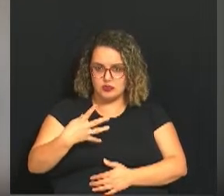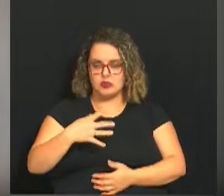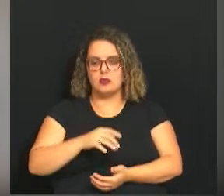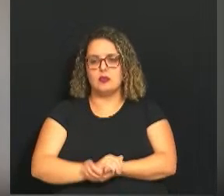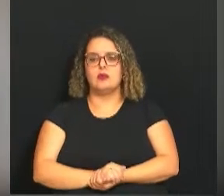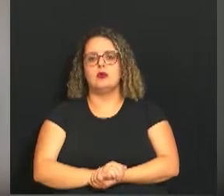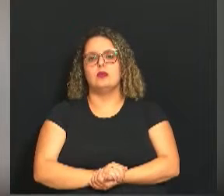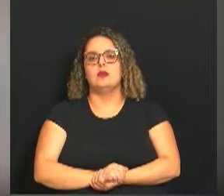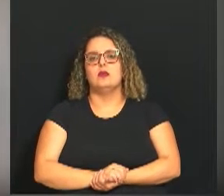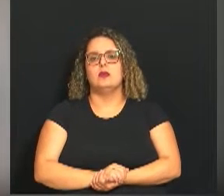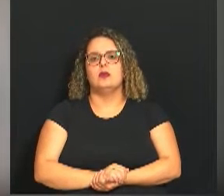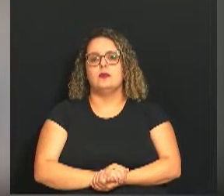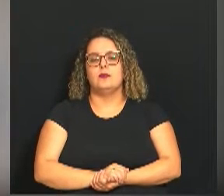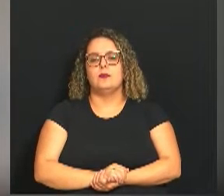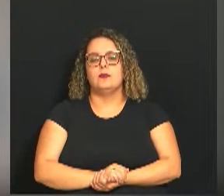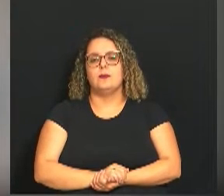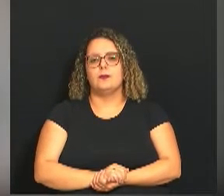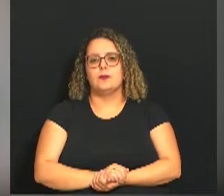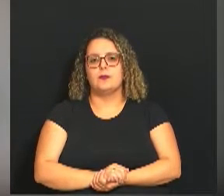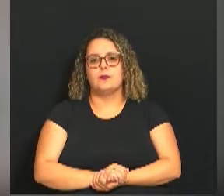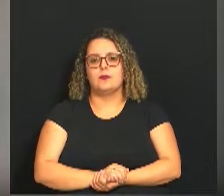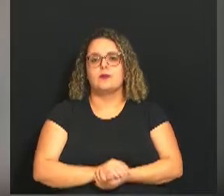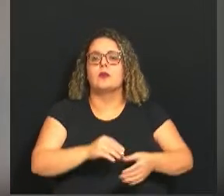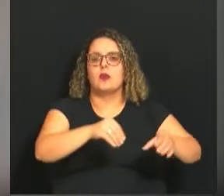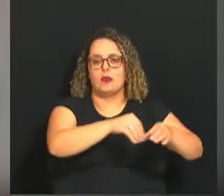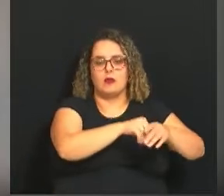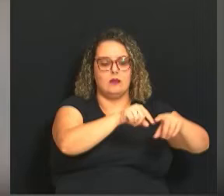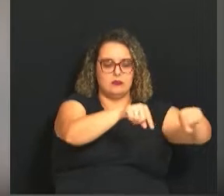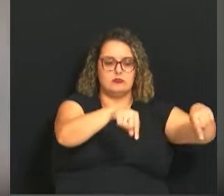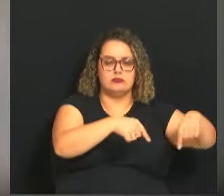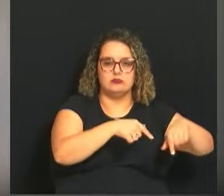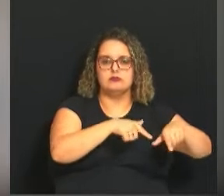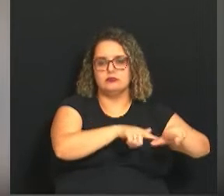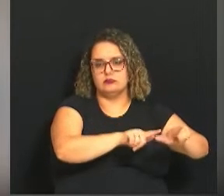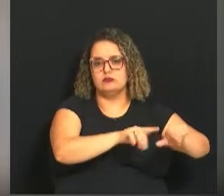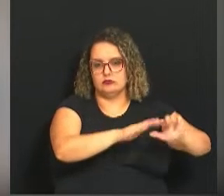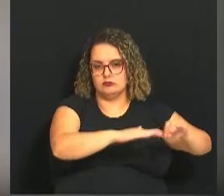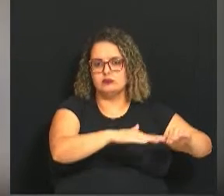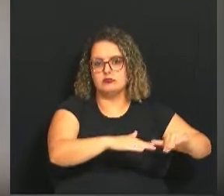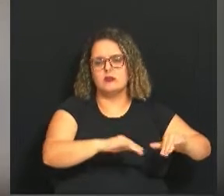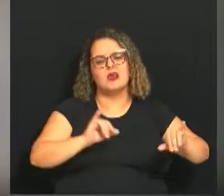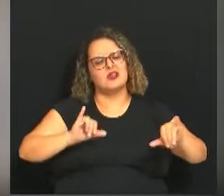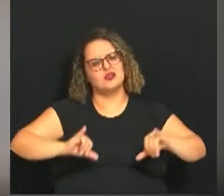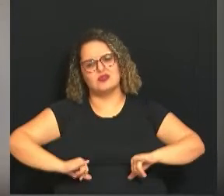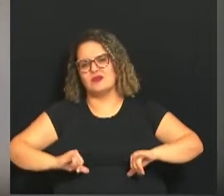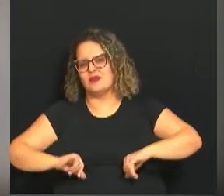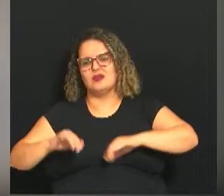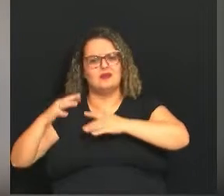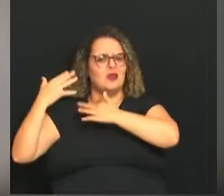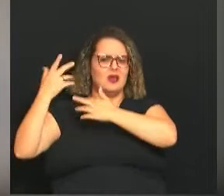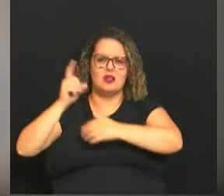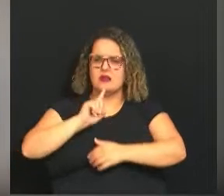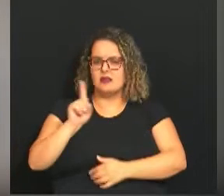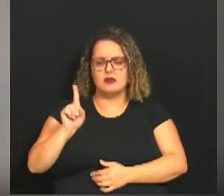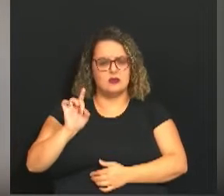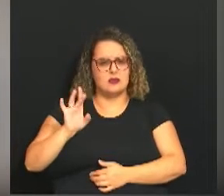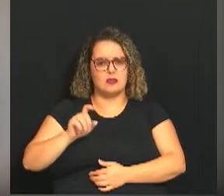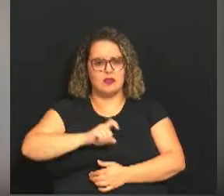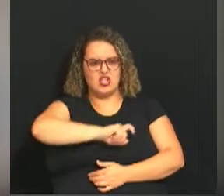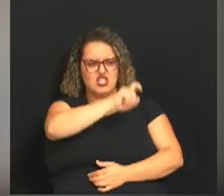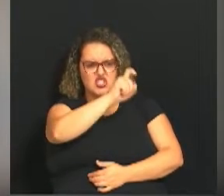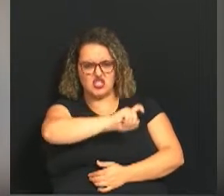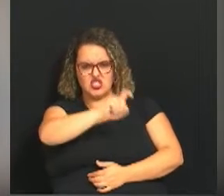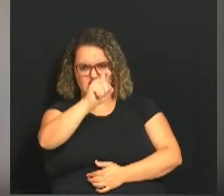Os integrantes do terreiro já falaram que eles vêm sofrendo ataques não só com pichações, mas também muitas